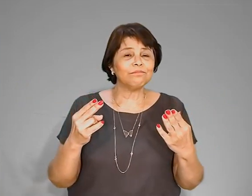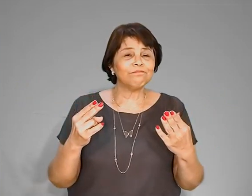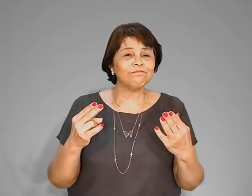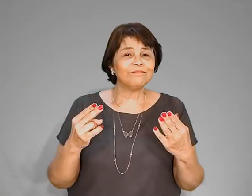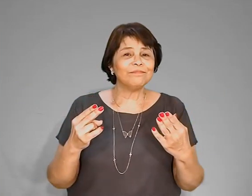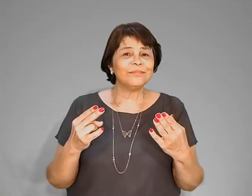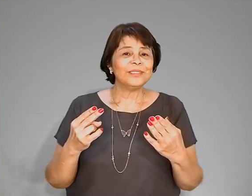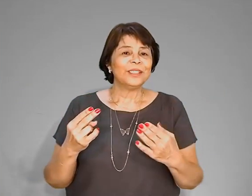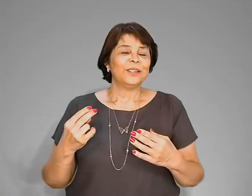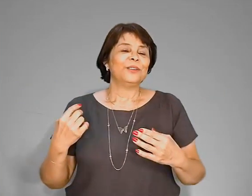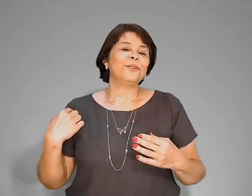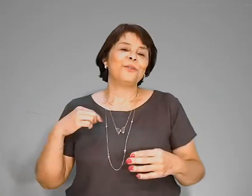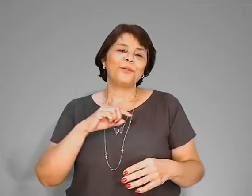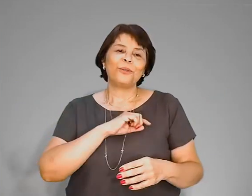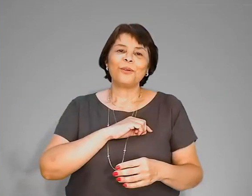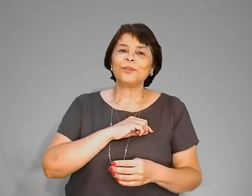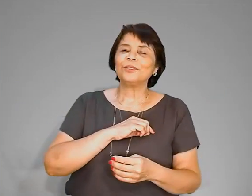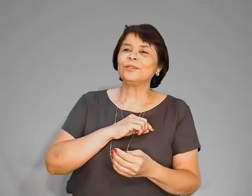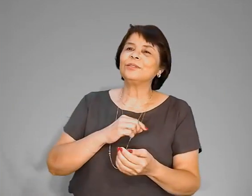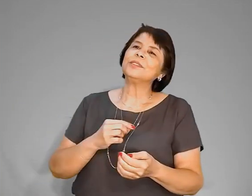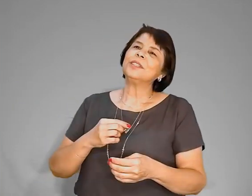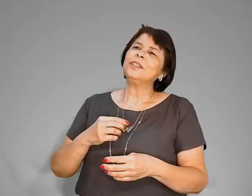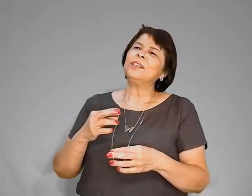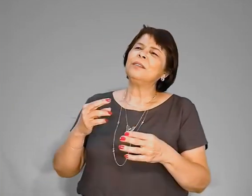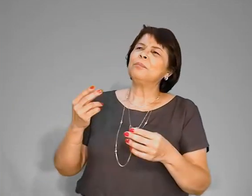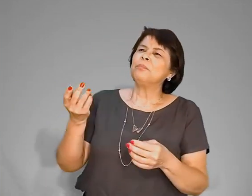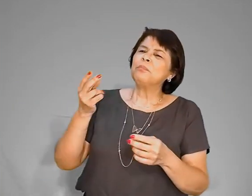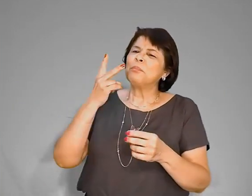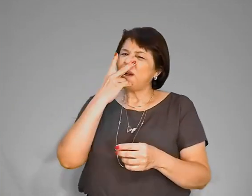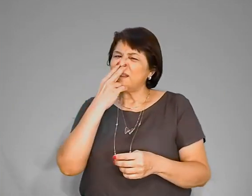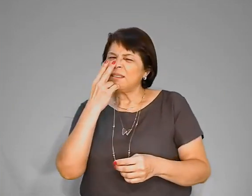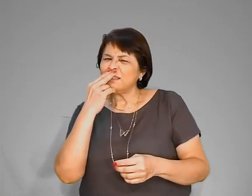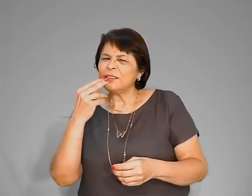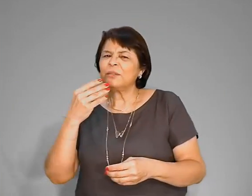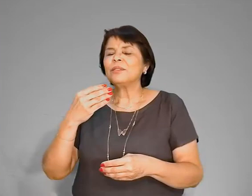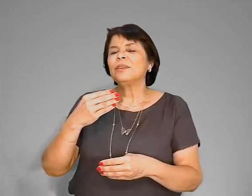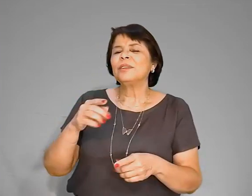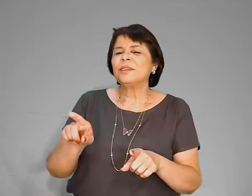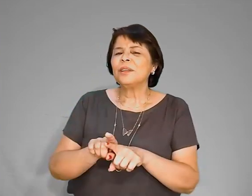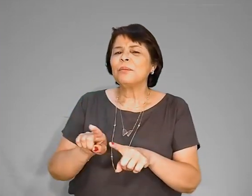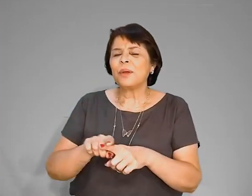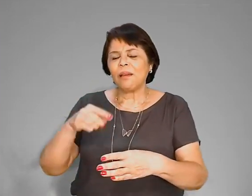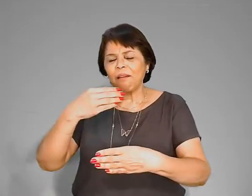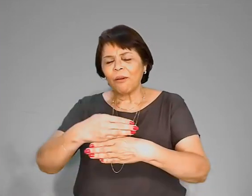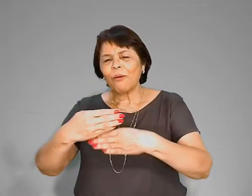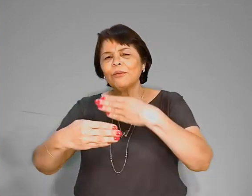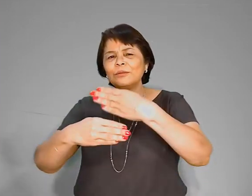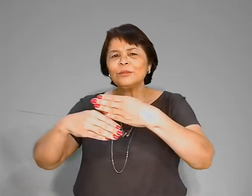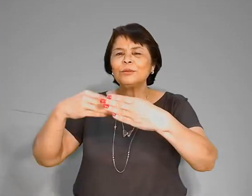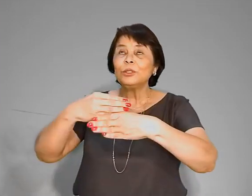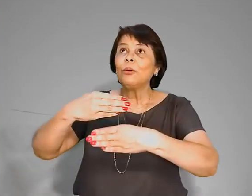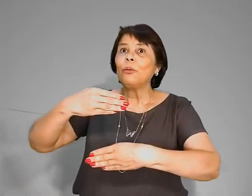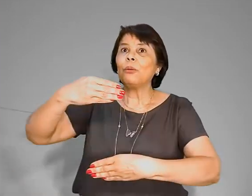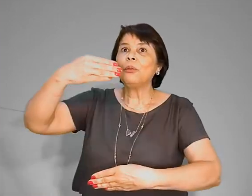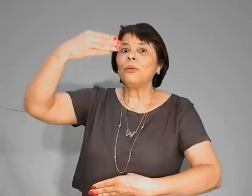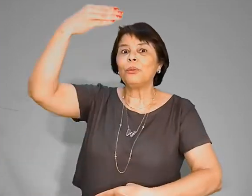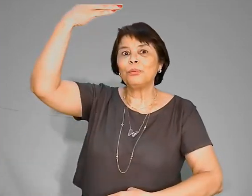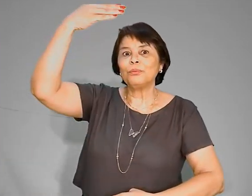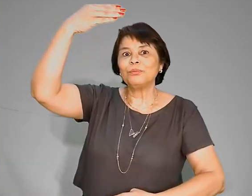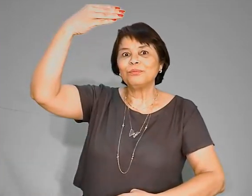Sobre o que vocês estão construindo? Edificados sobre o fundamento dos apóstolos e